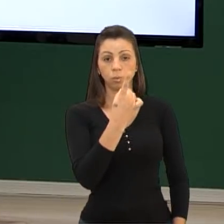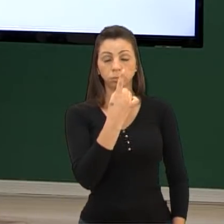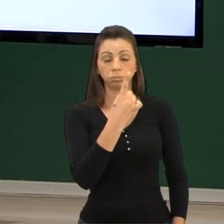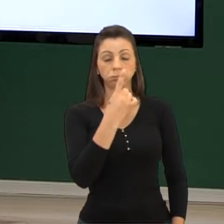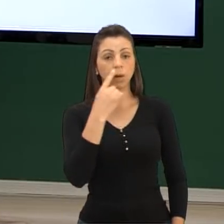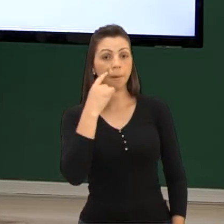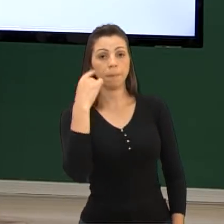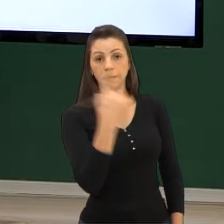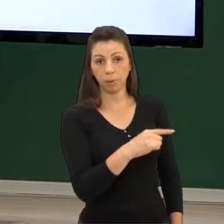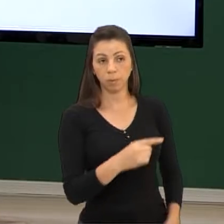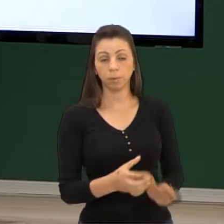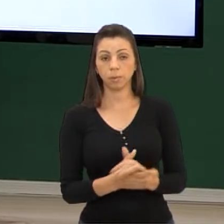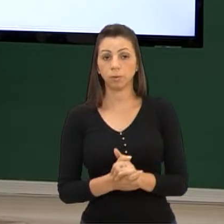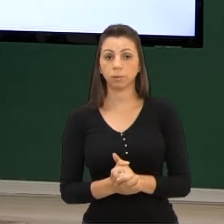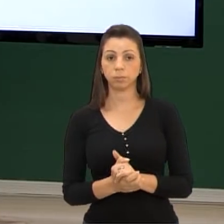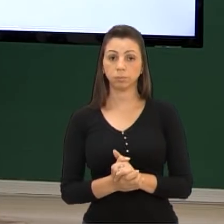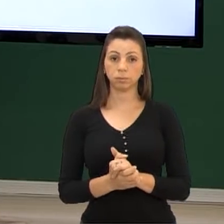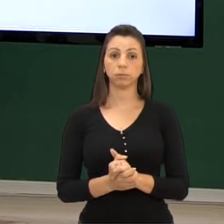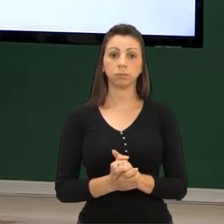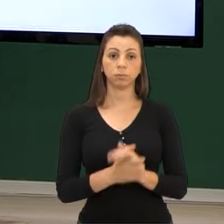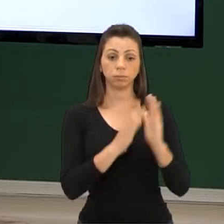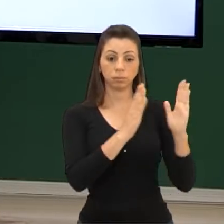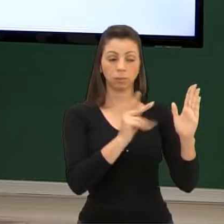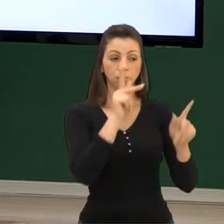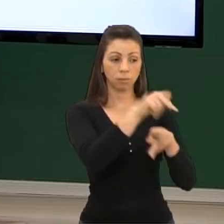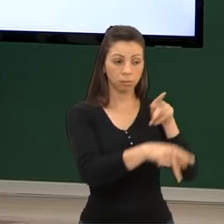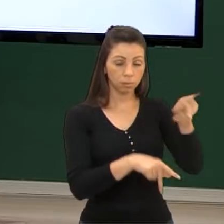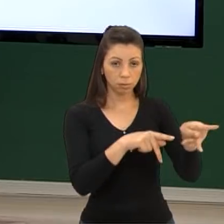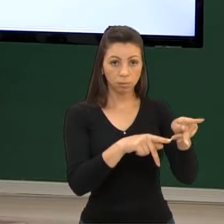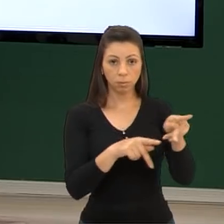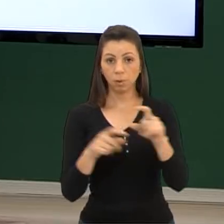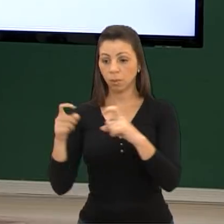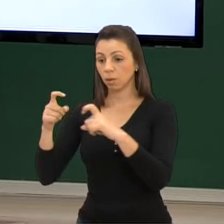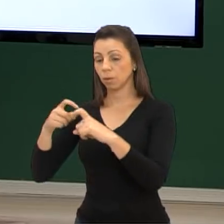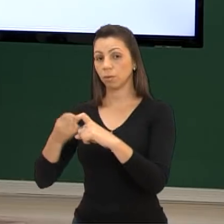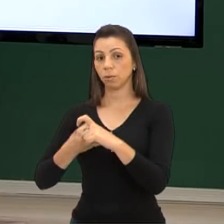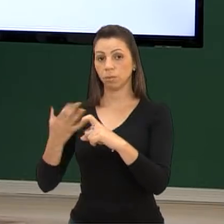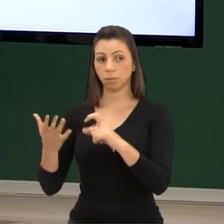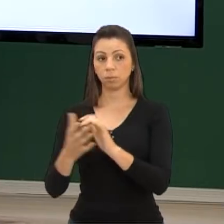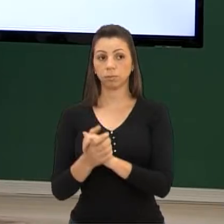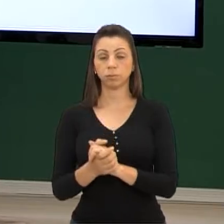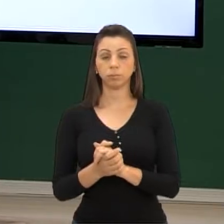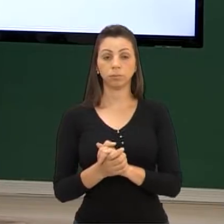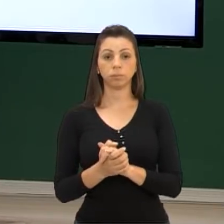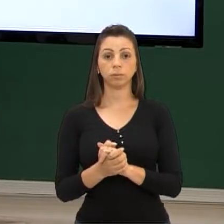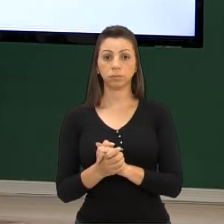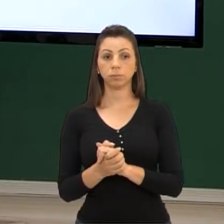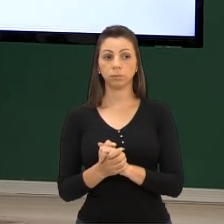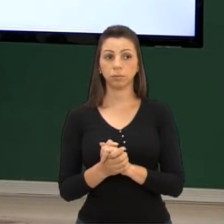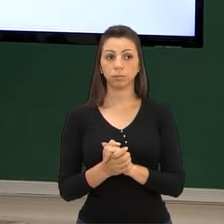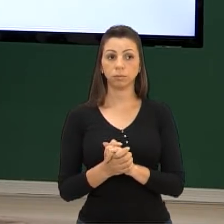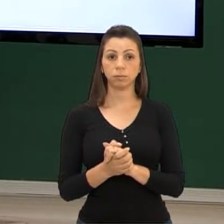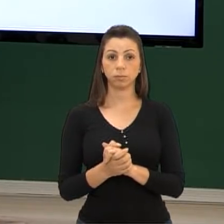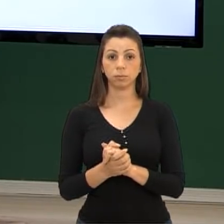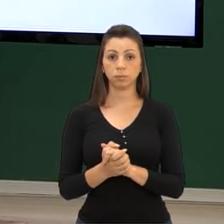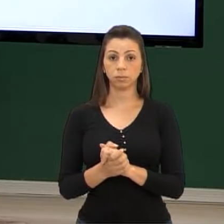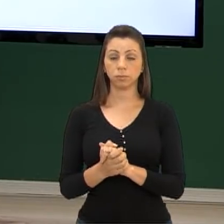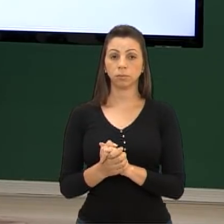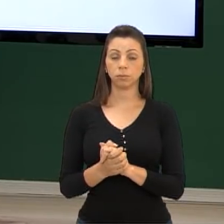de médicos e o número de habitantes que ele necessita, 50 para 50 mil,